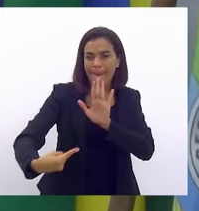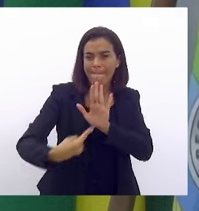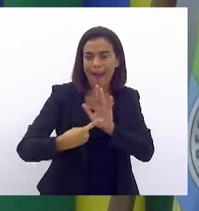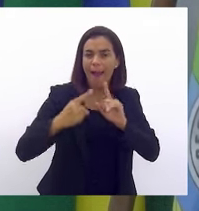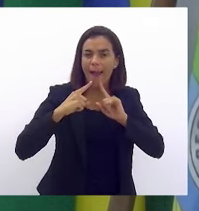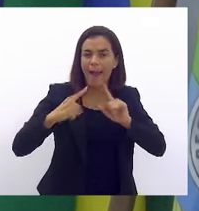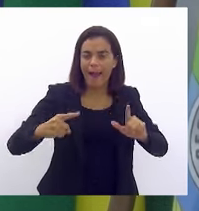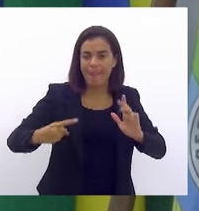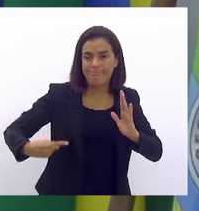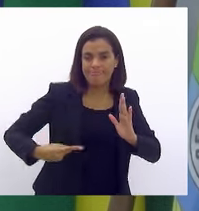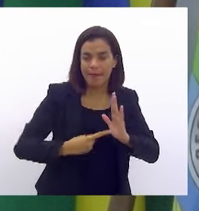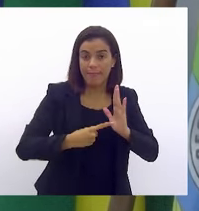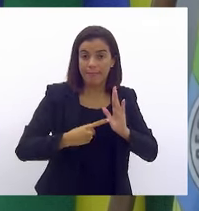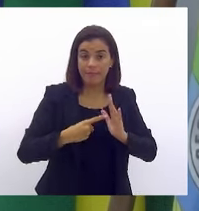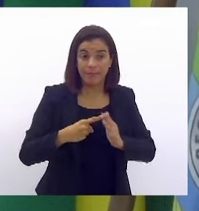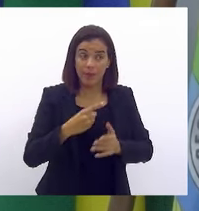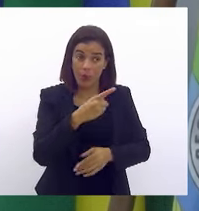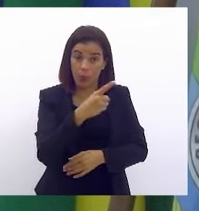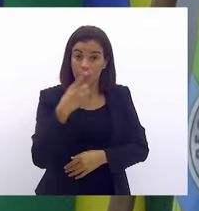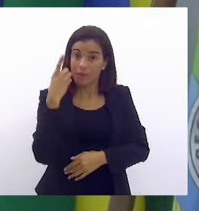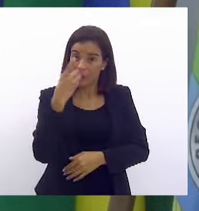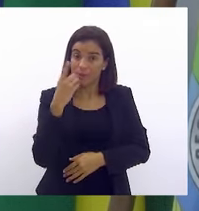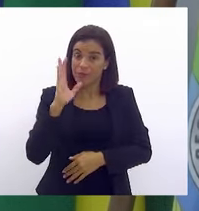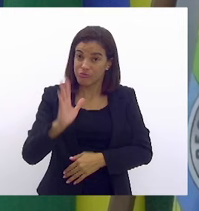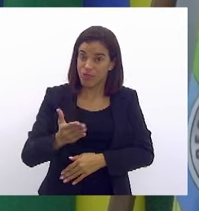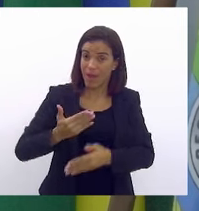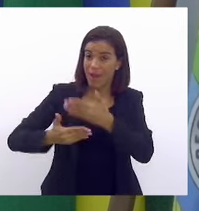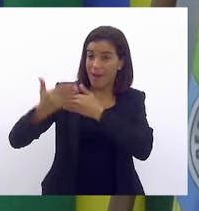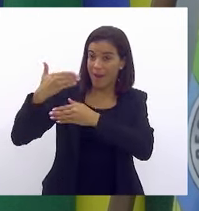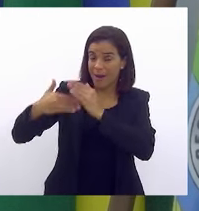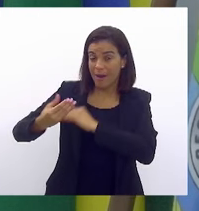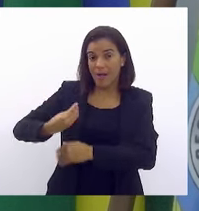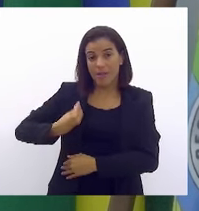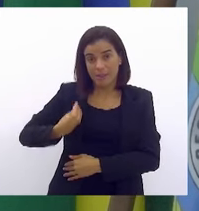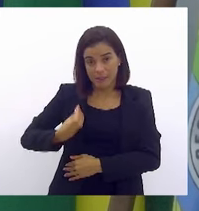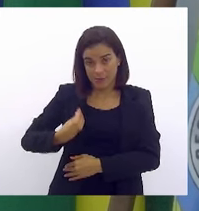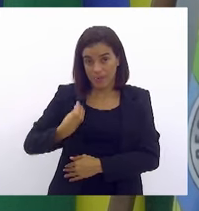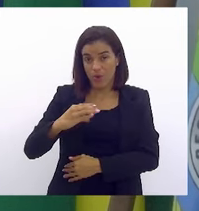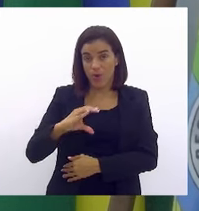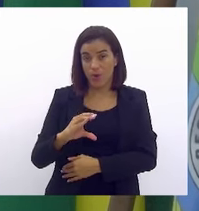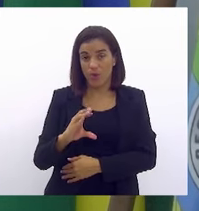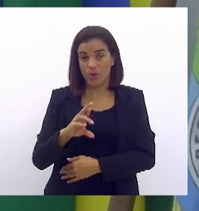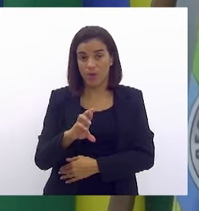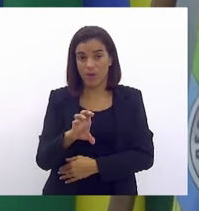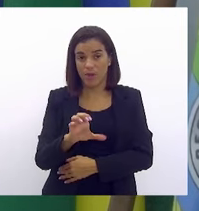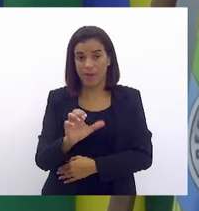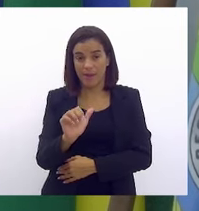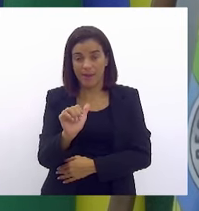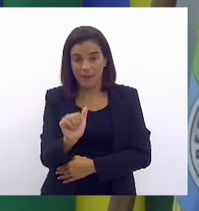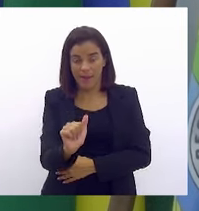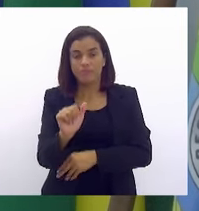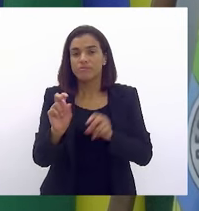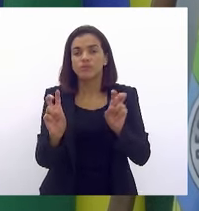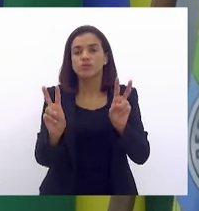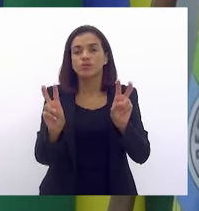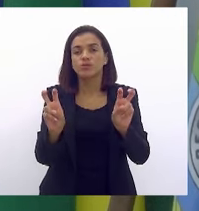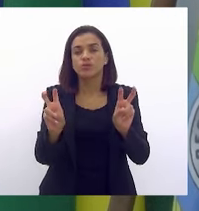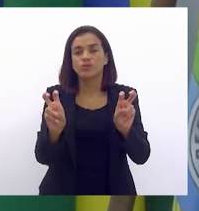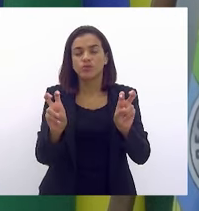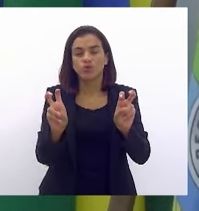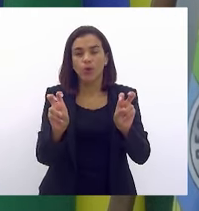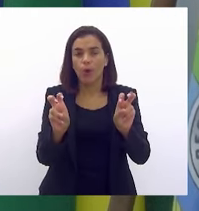aqui, o deputado mesmo participou lá com a gente, lá no CREA, uma audiência sobre a